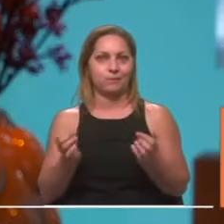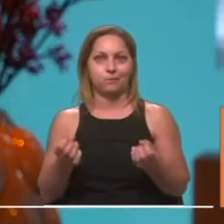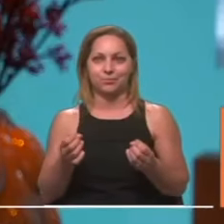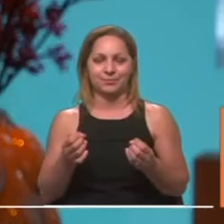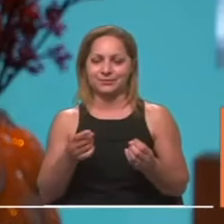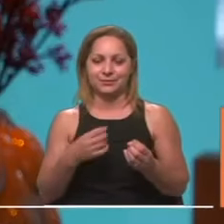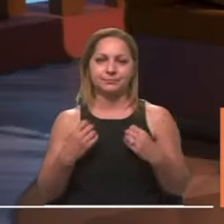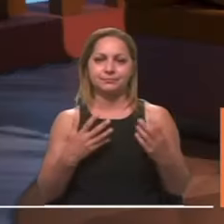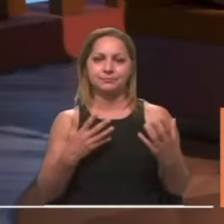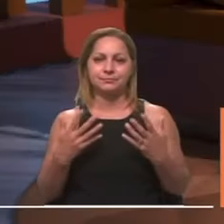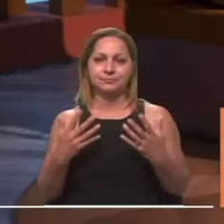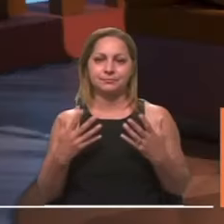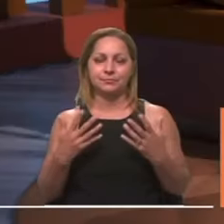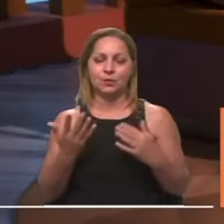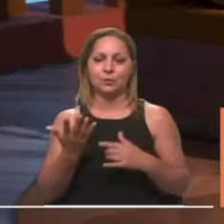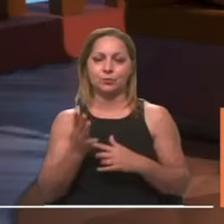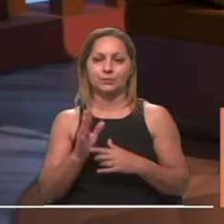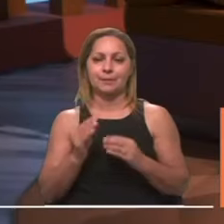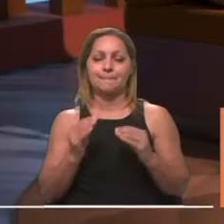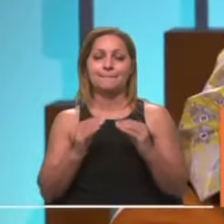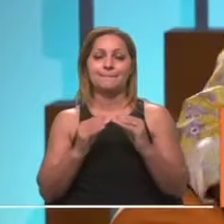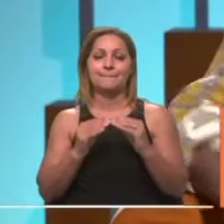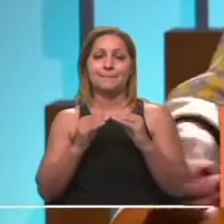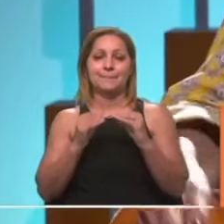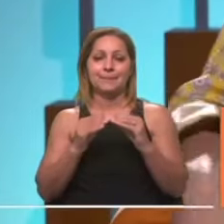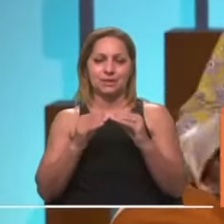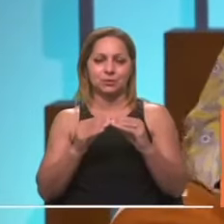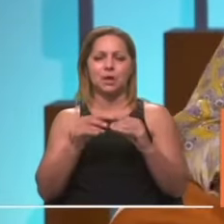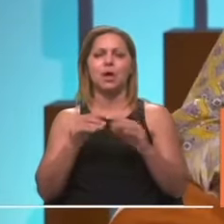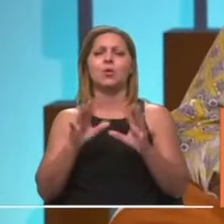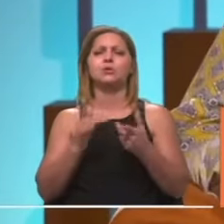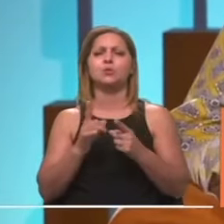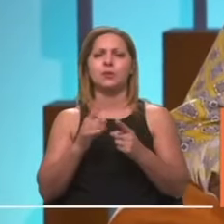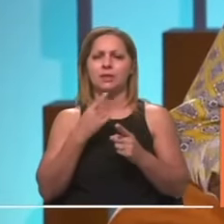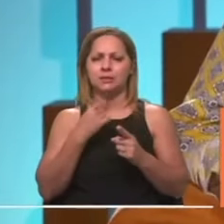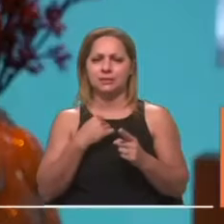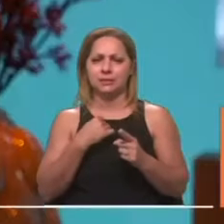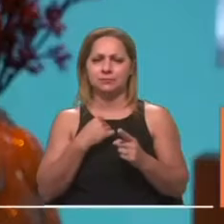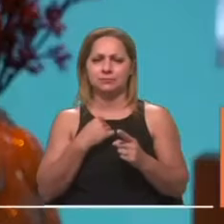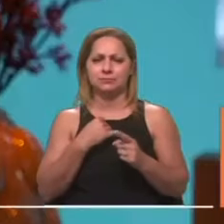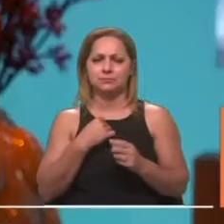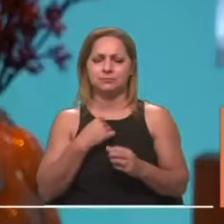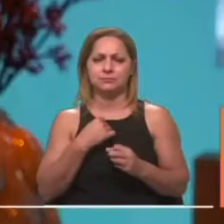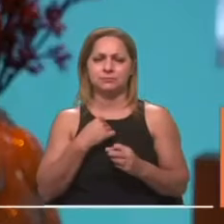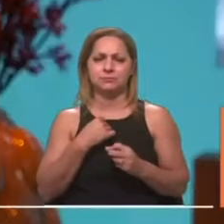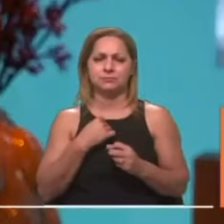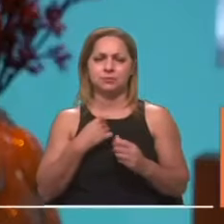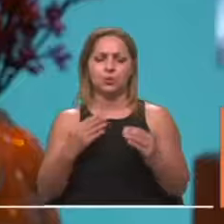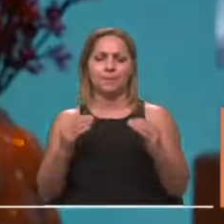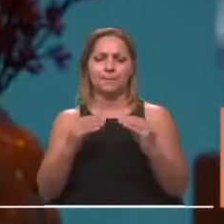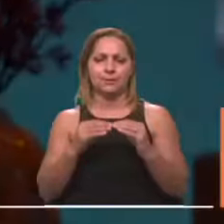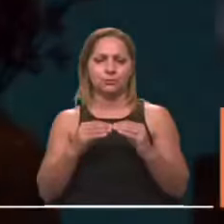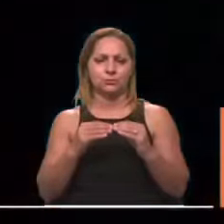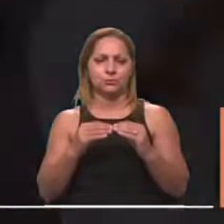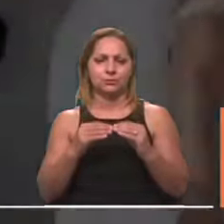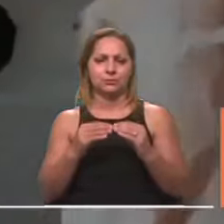senti, sinceramente. Não. A questão do beijo, que se tanto falou... O que é que aconteceu no beijo? Conte lá. É assim... O beijo, eu não dei um